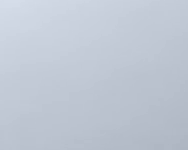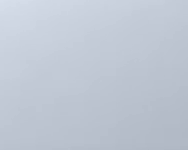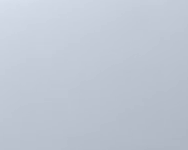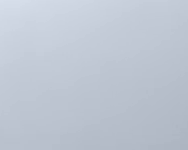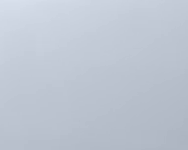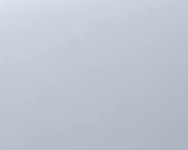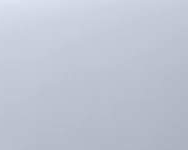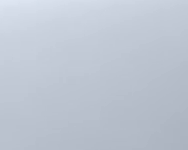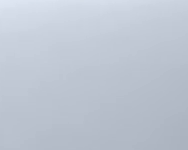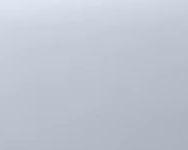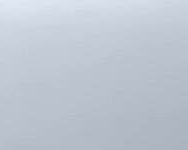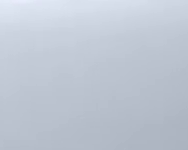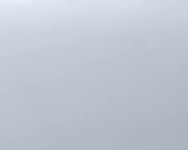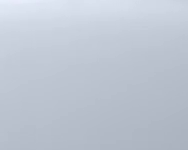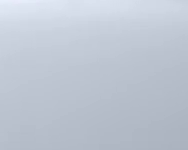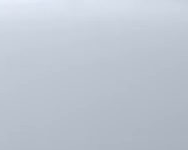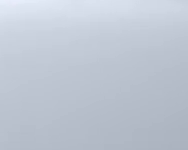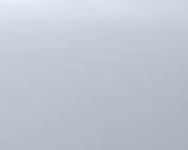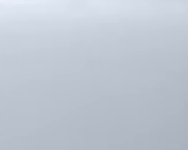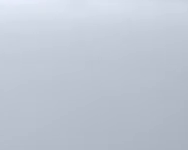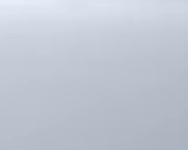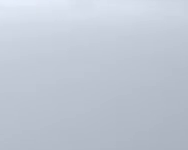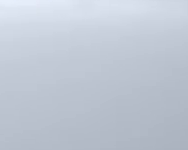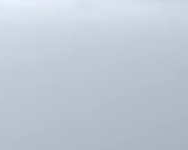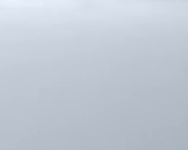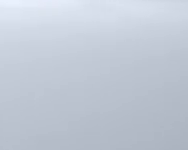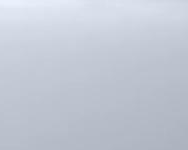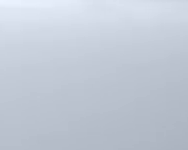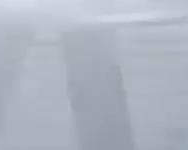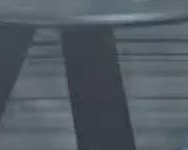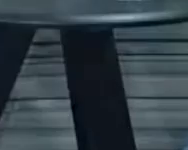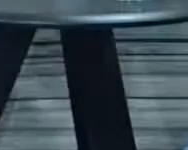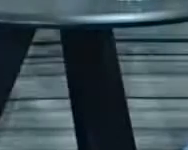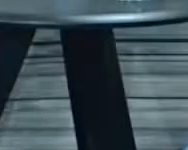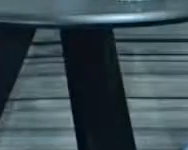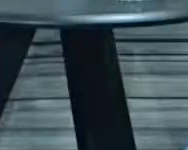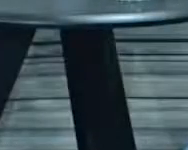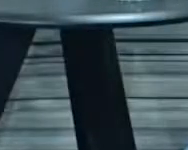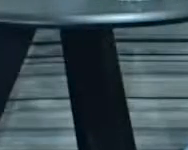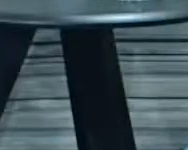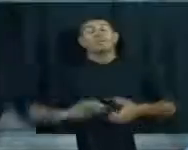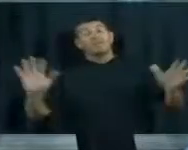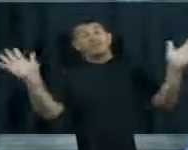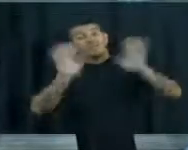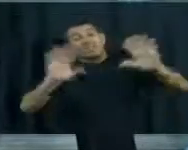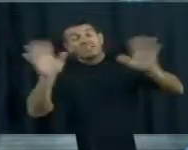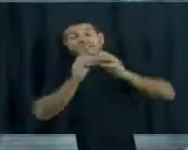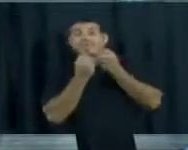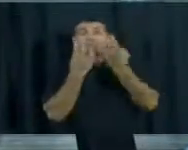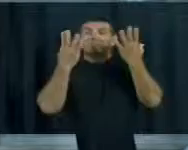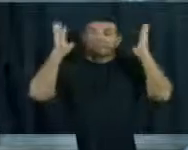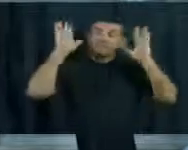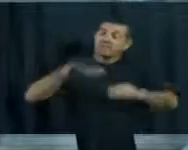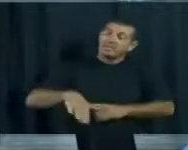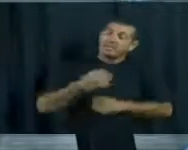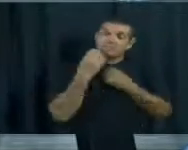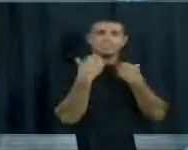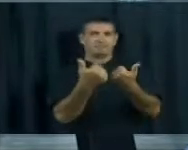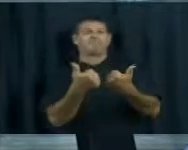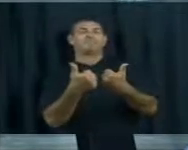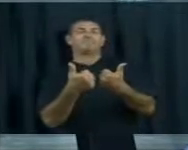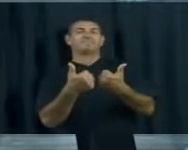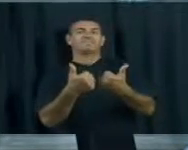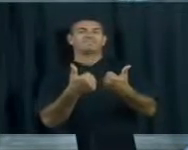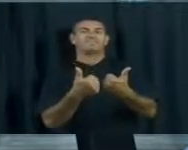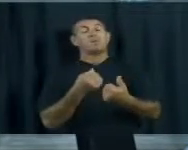deficiente, se engano, pois deficiente eu sou. Que delícia estar aqui com você. Boa